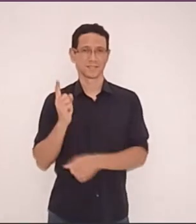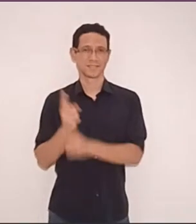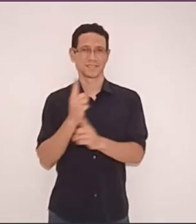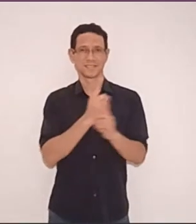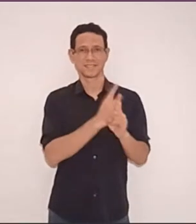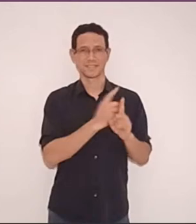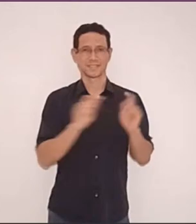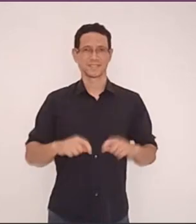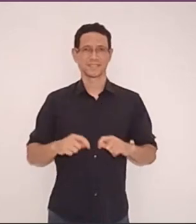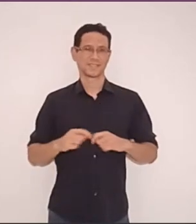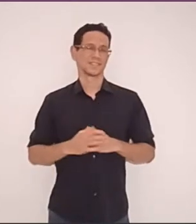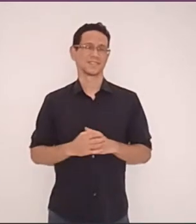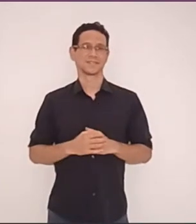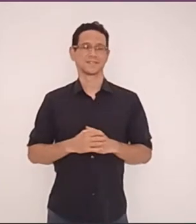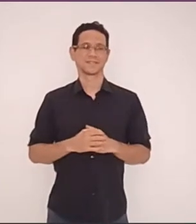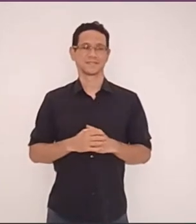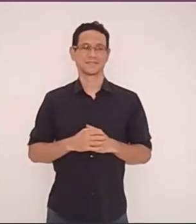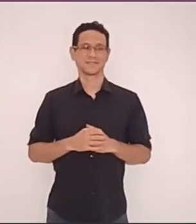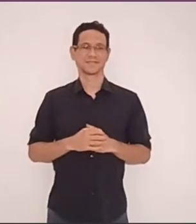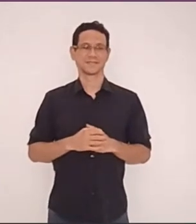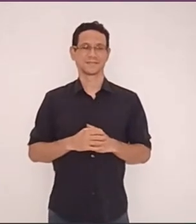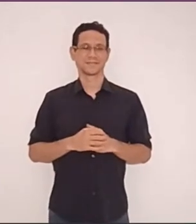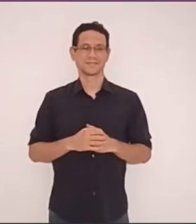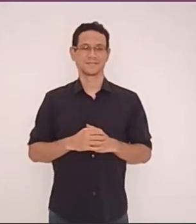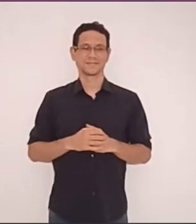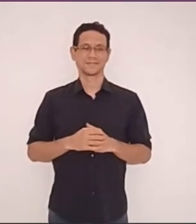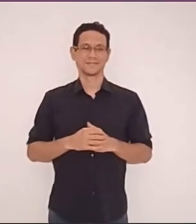contraste o automobilismo